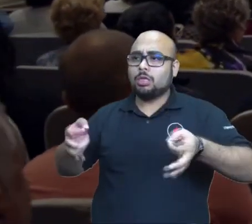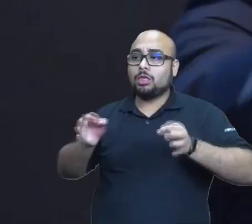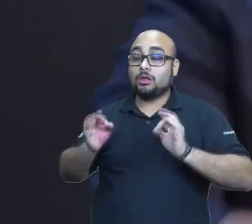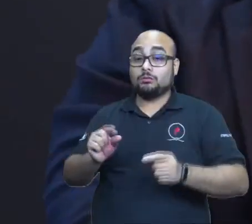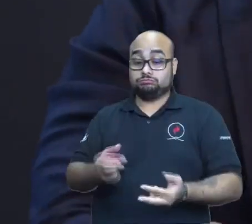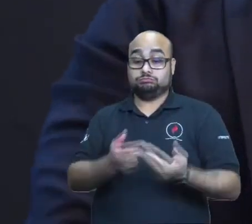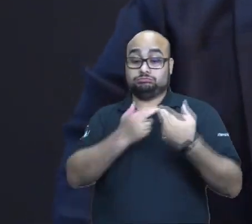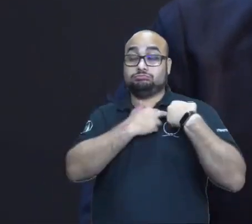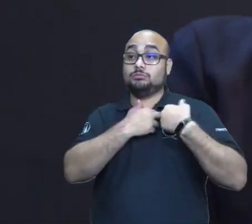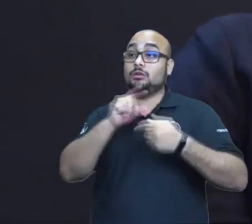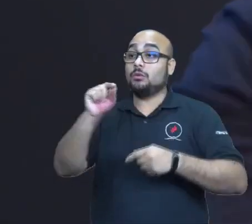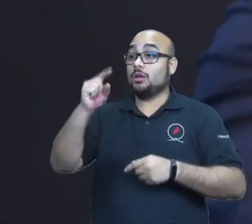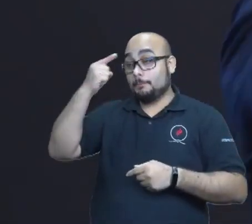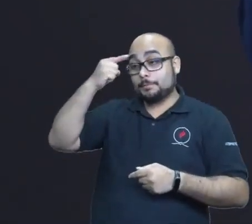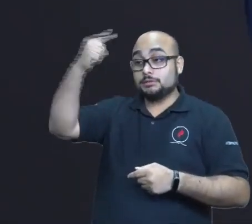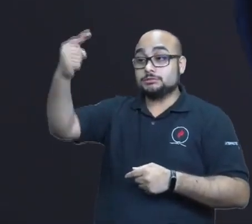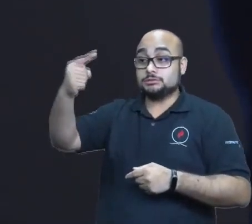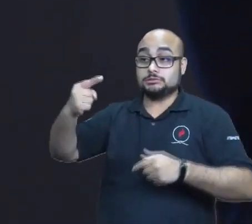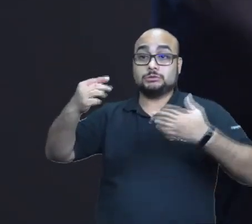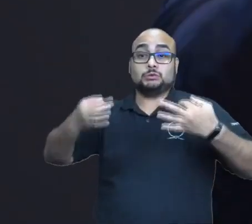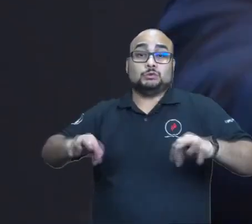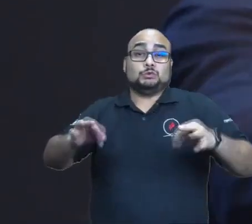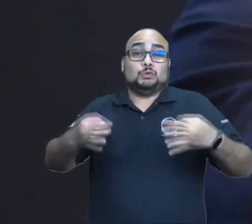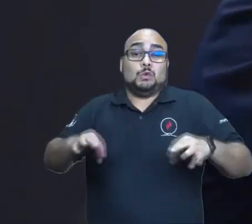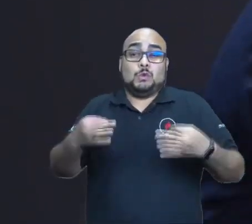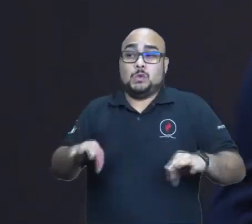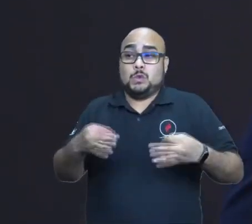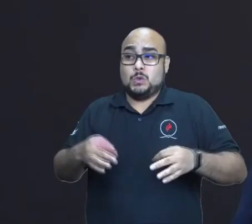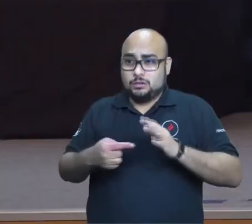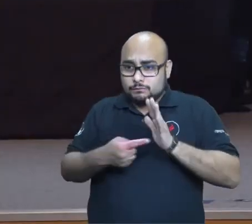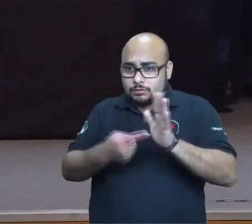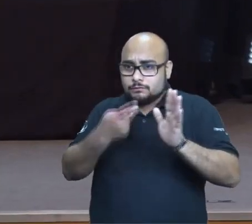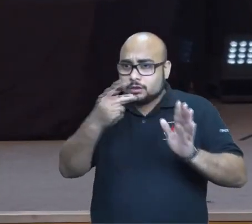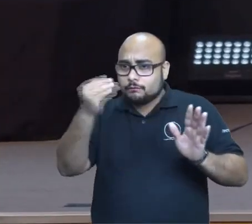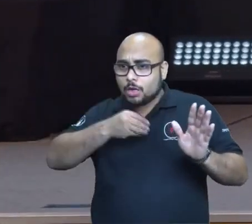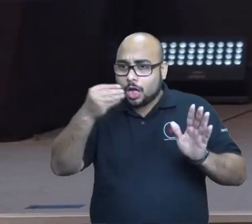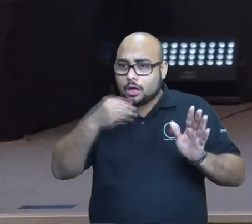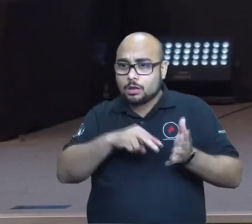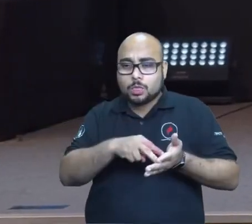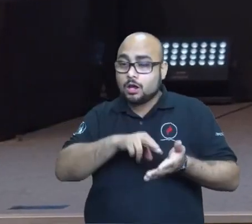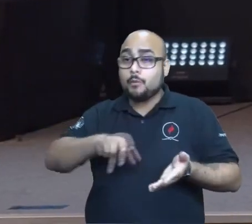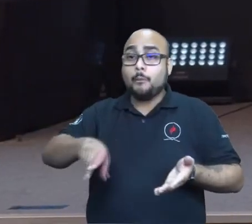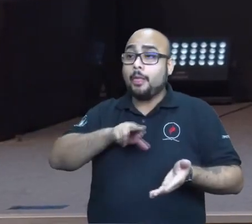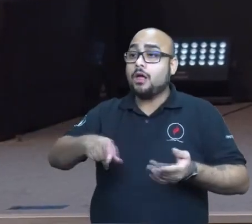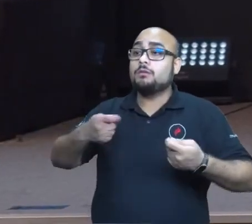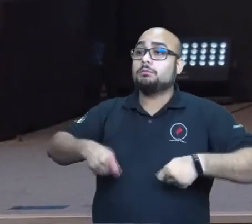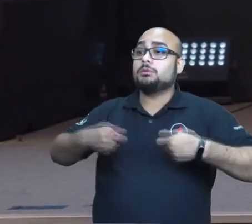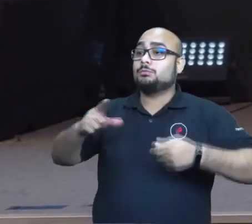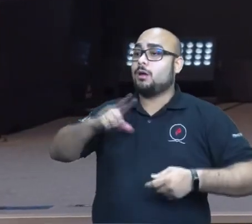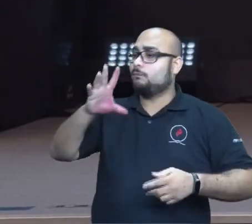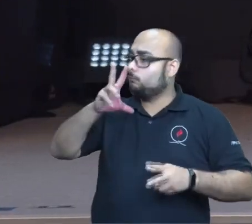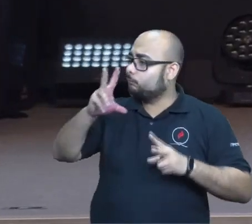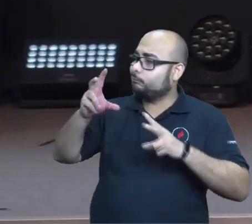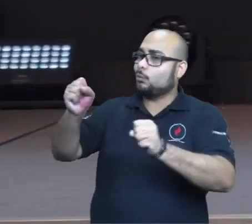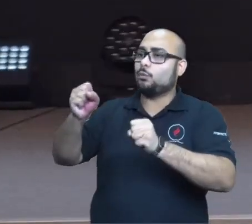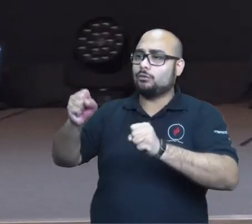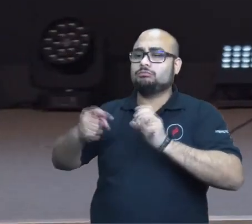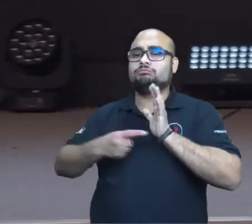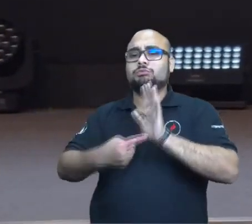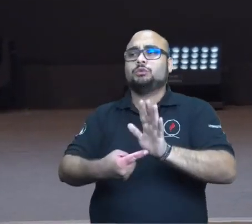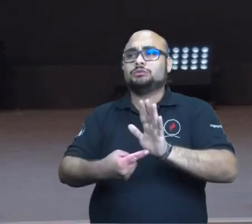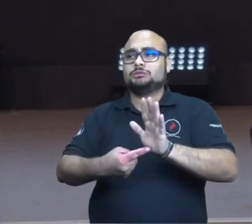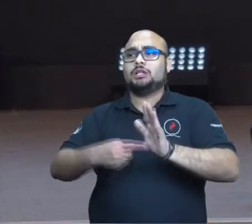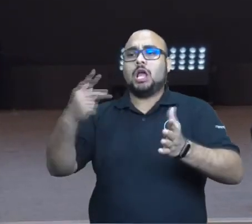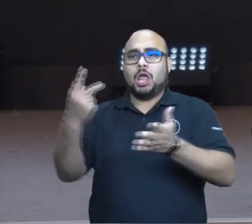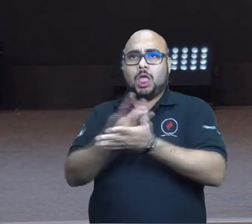descredibiliza você pensa que o ar mostra fraqueza mas tem que ter força para dizer ai E quem diz aí